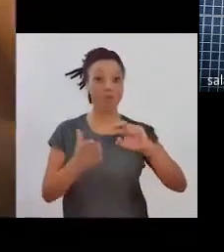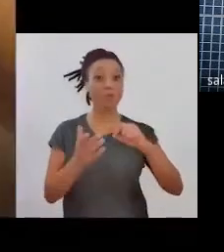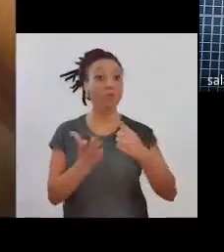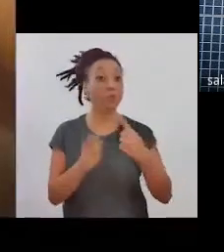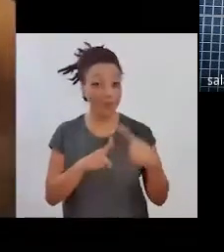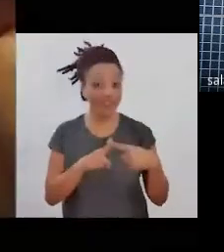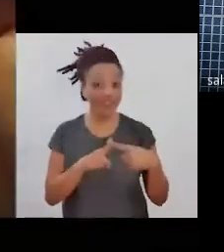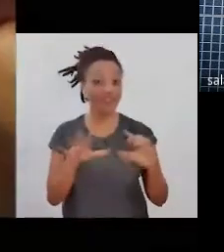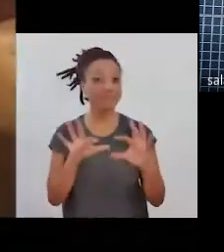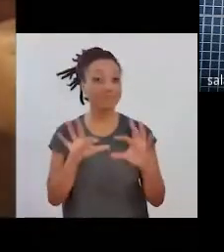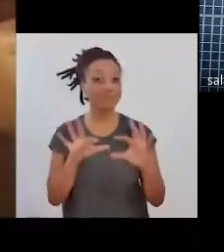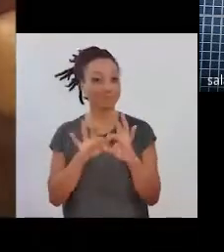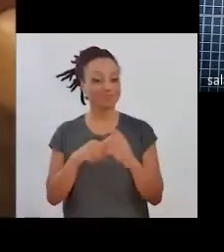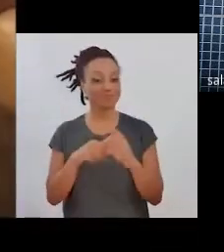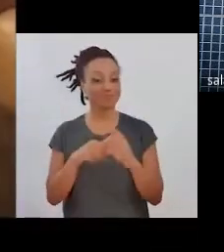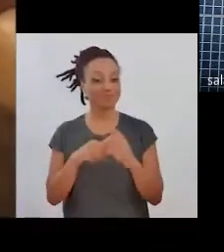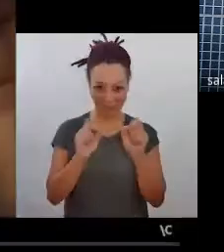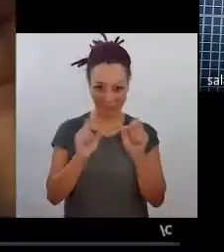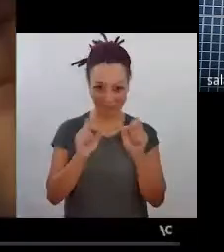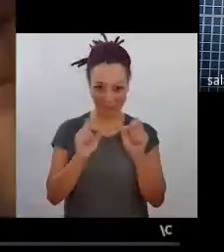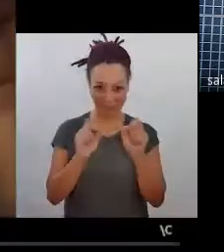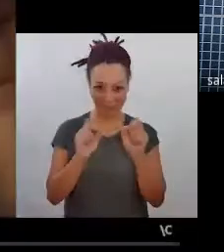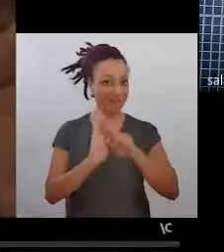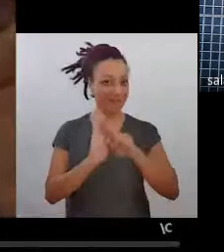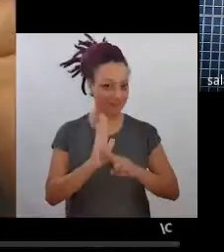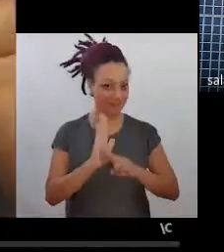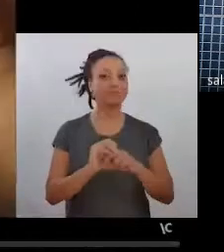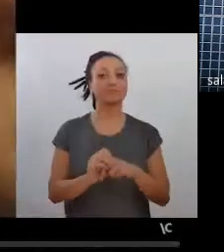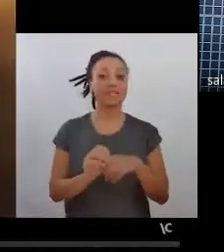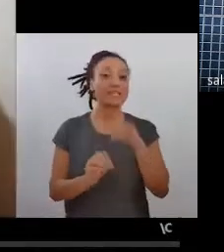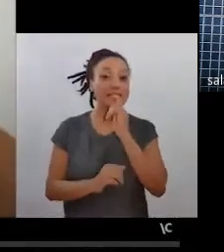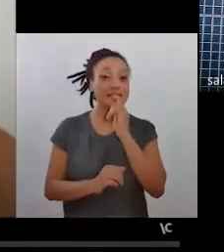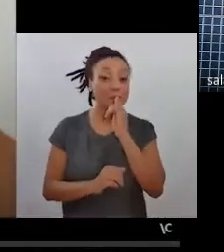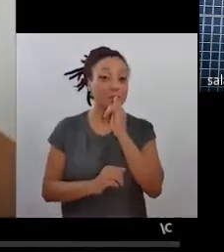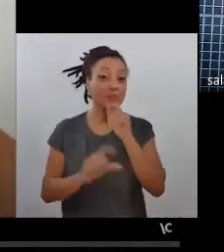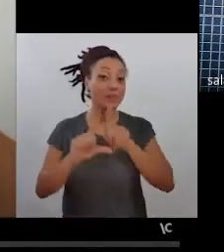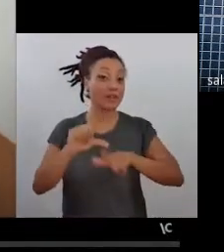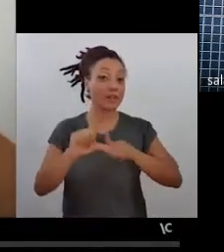uma casa, de uma estrela. Tem algumas letras, como a letra O também, né?